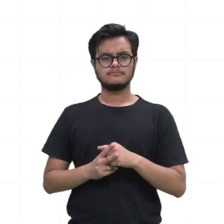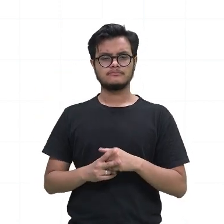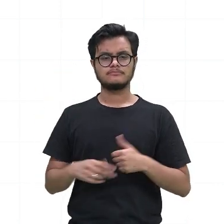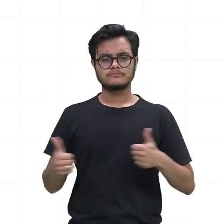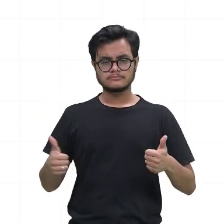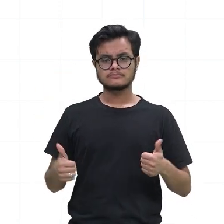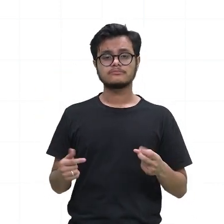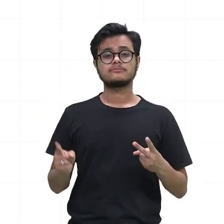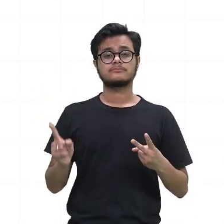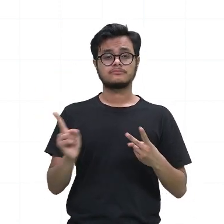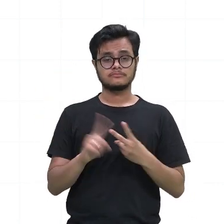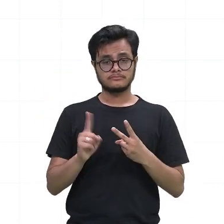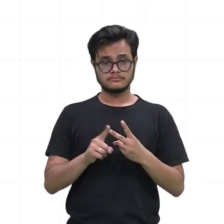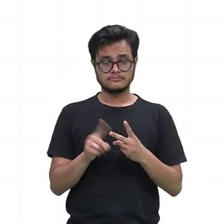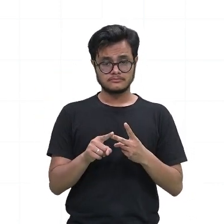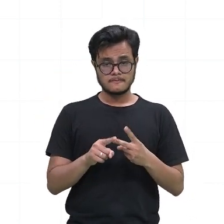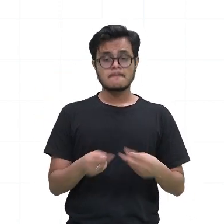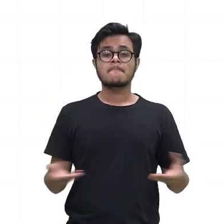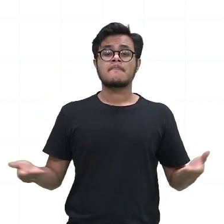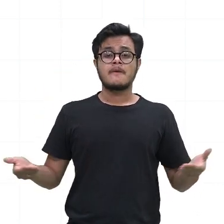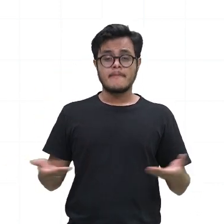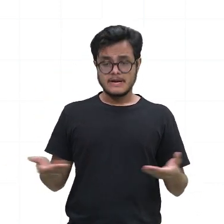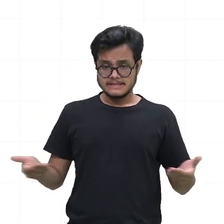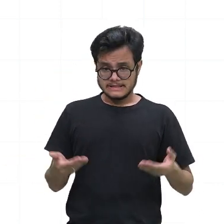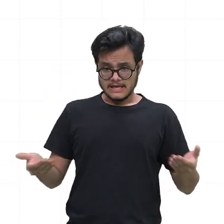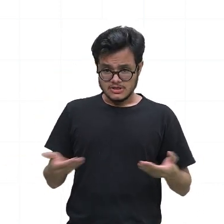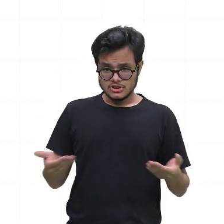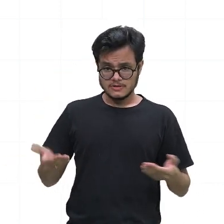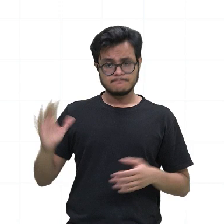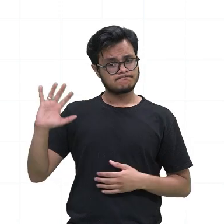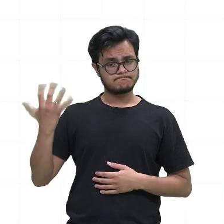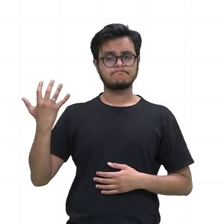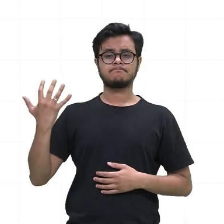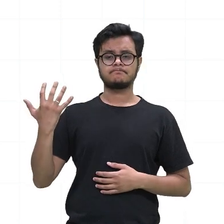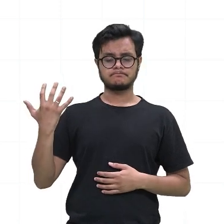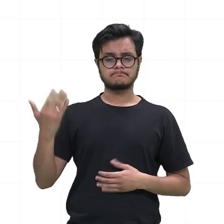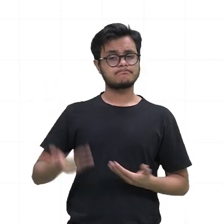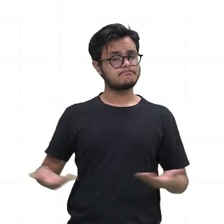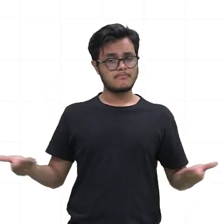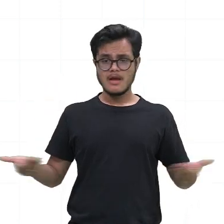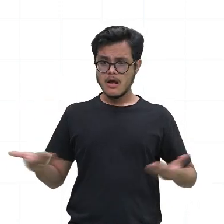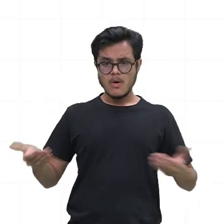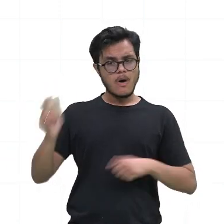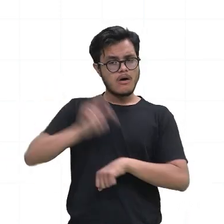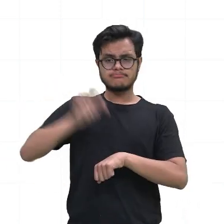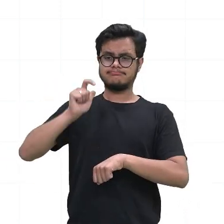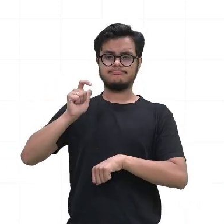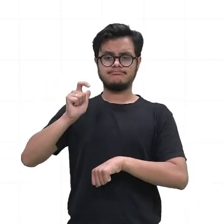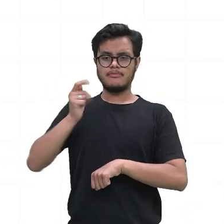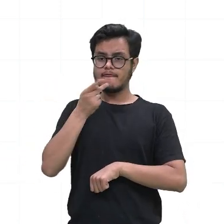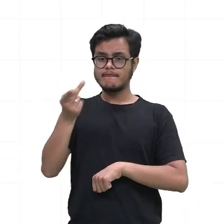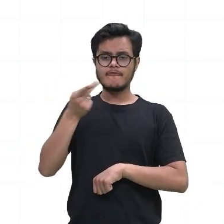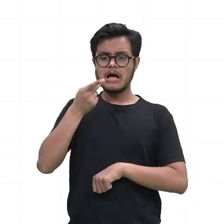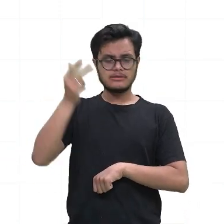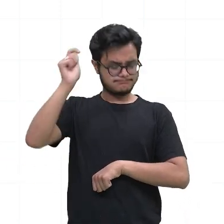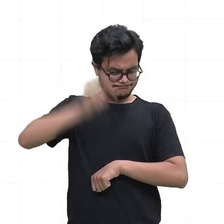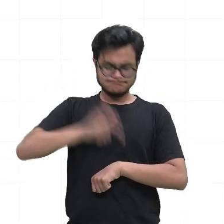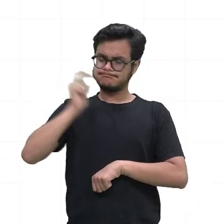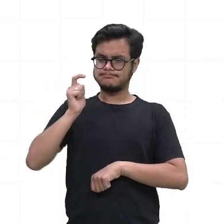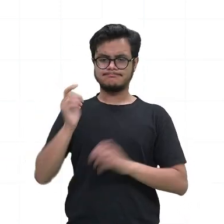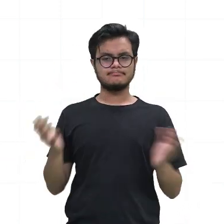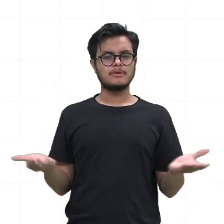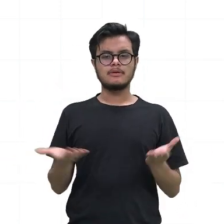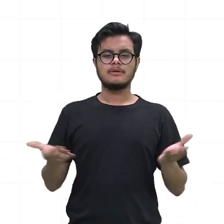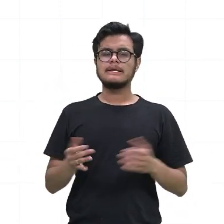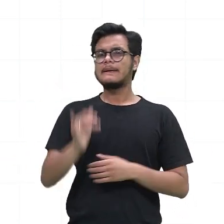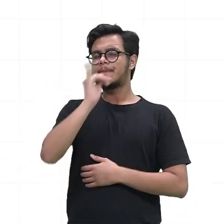da fala, da escrita. O presente, que é no momento que você fala. Eu falo. Quando